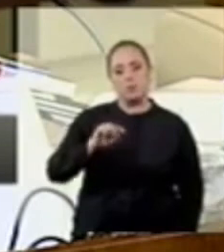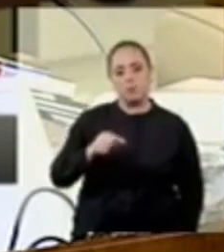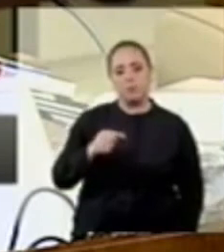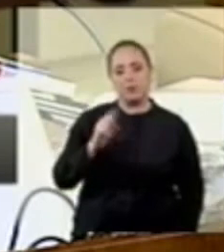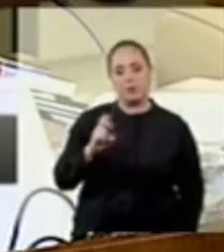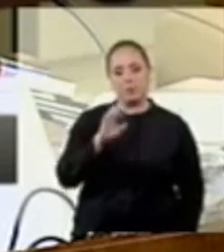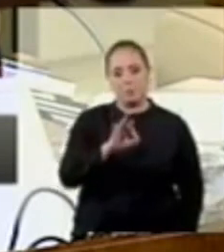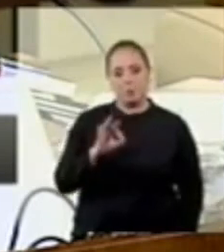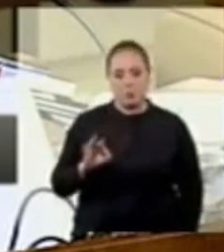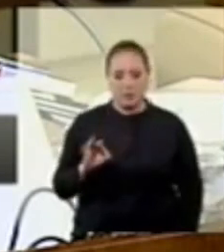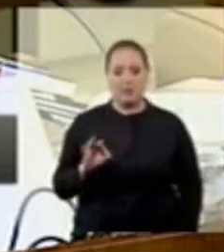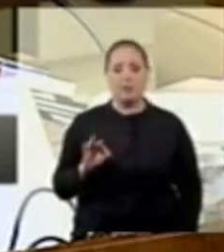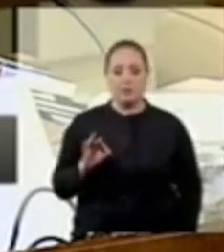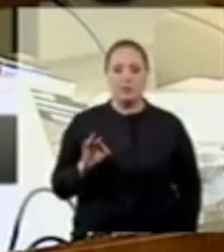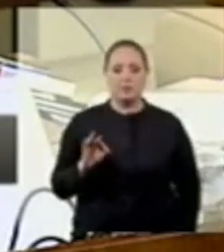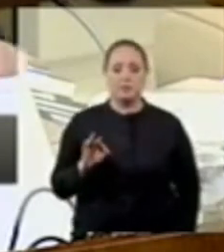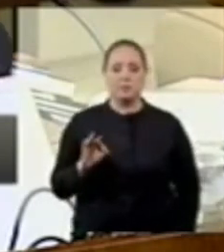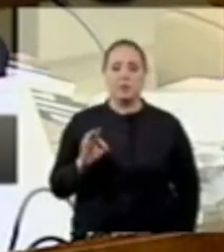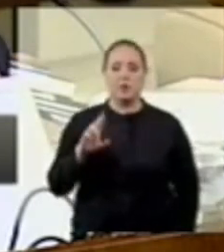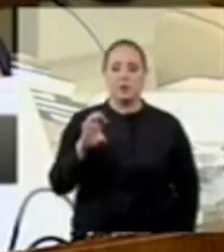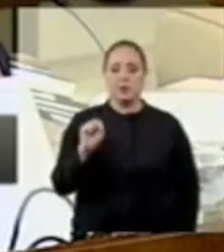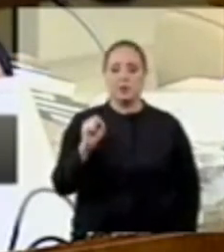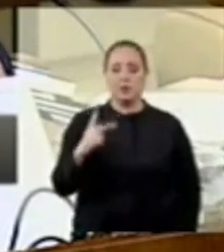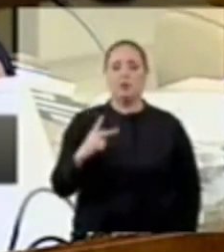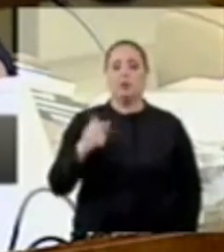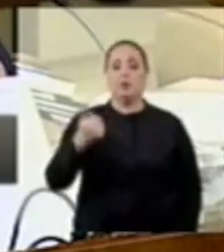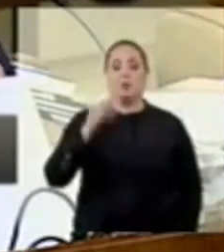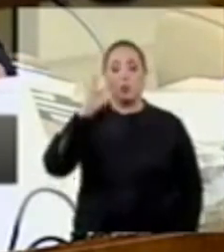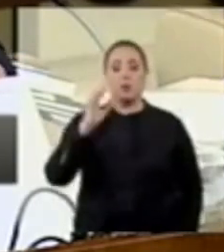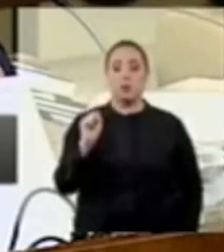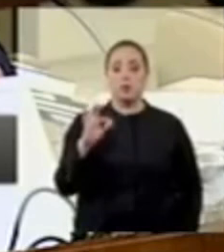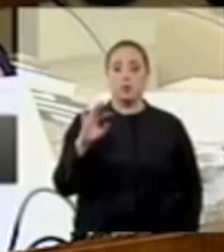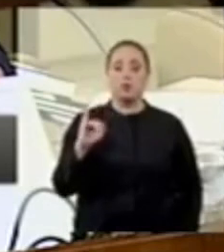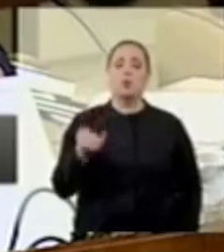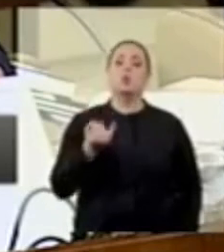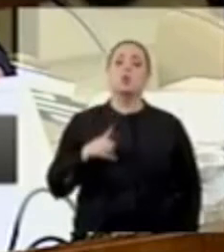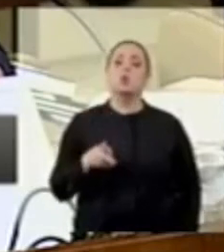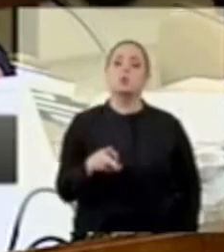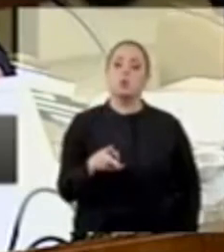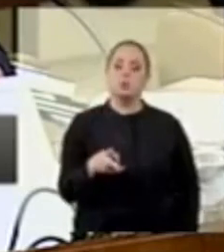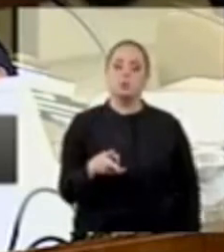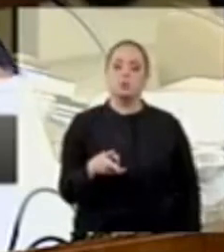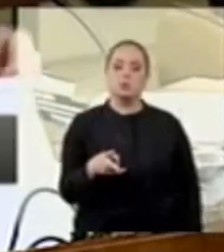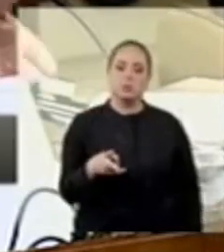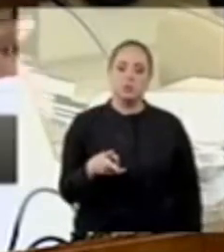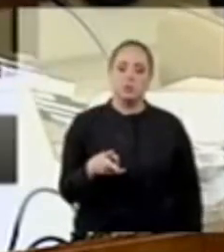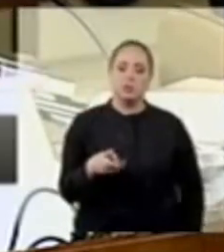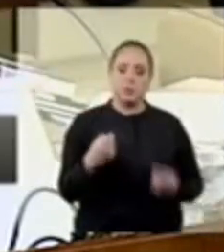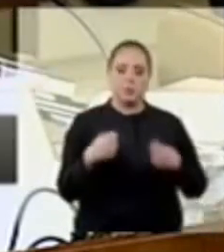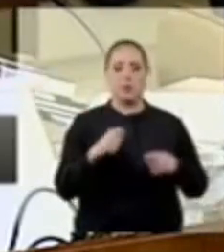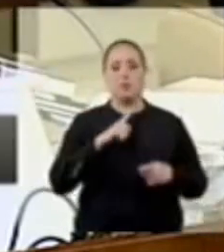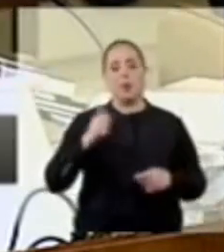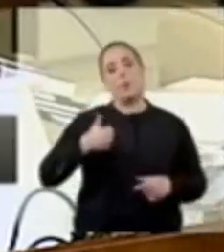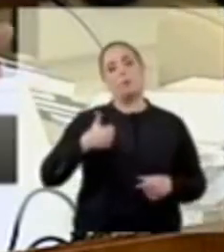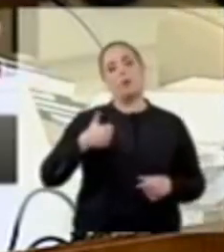meio por cento dos recursos contra a primeira decisão do stj são mantidos tem que ser a primeira